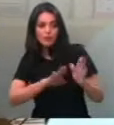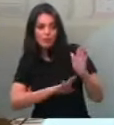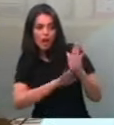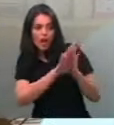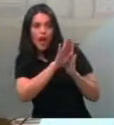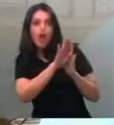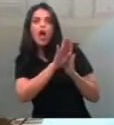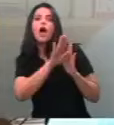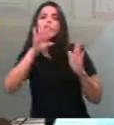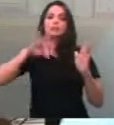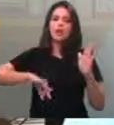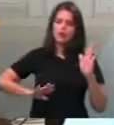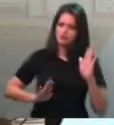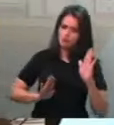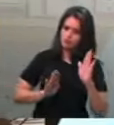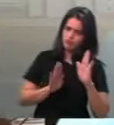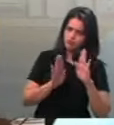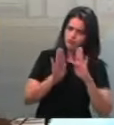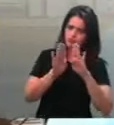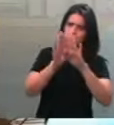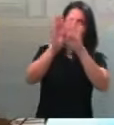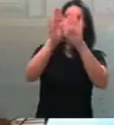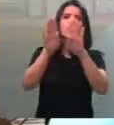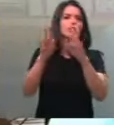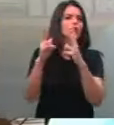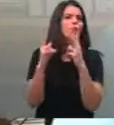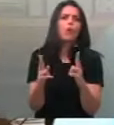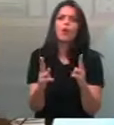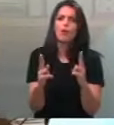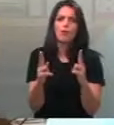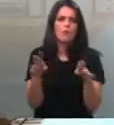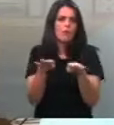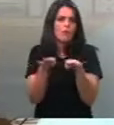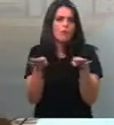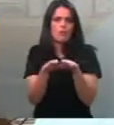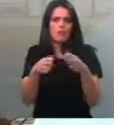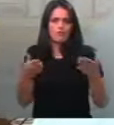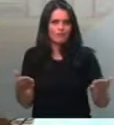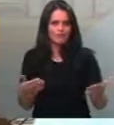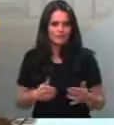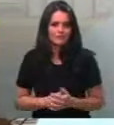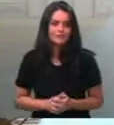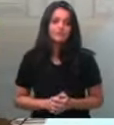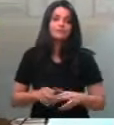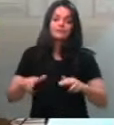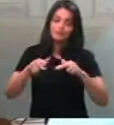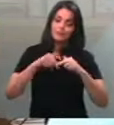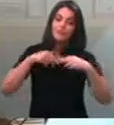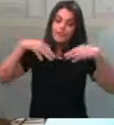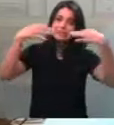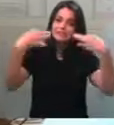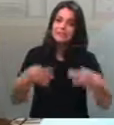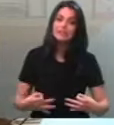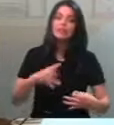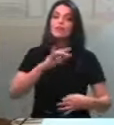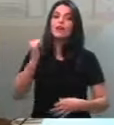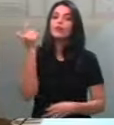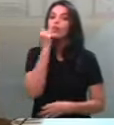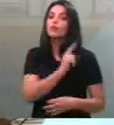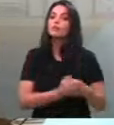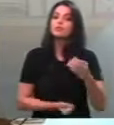PIB cresceu, o salário mínimo é reajustado na mesma proporção. Isso, com certeza, gera